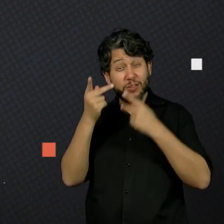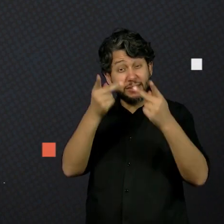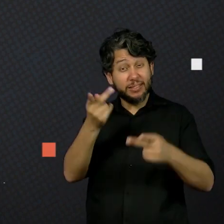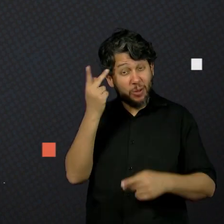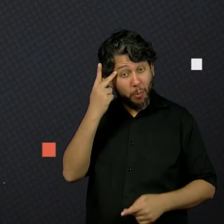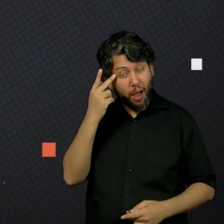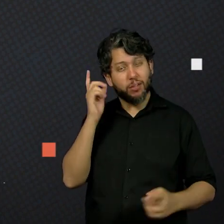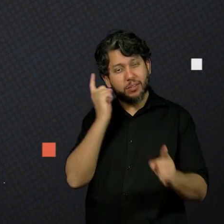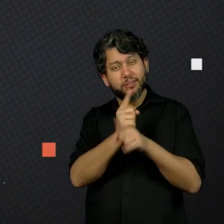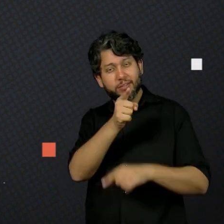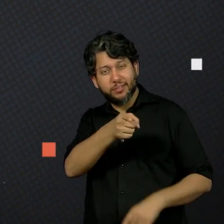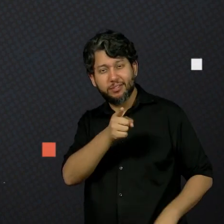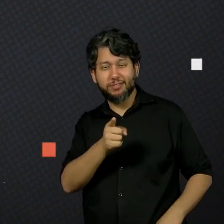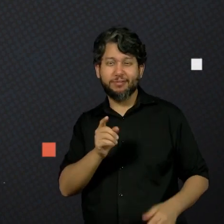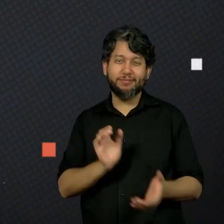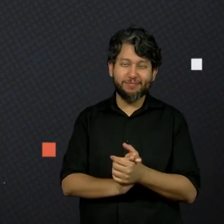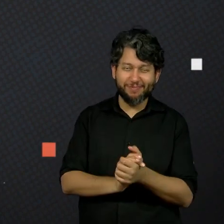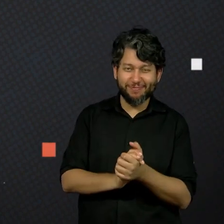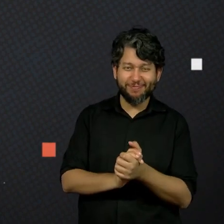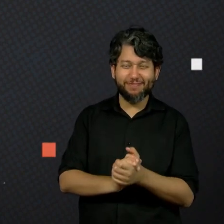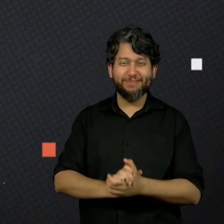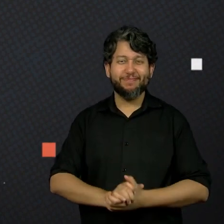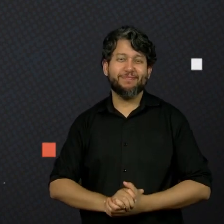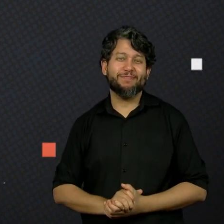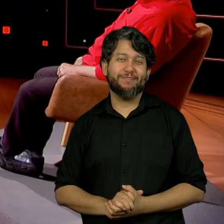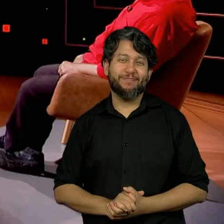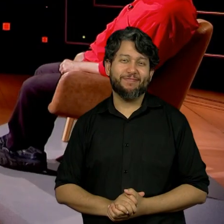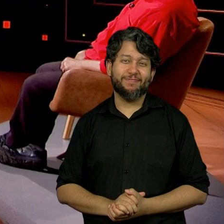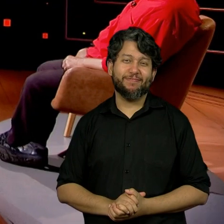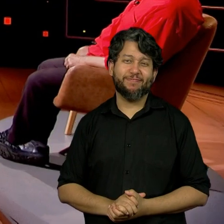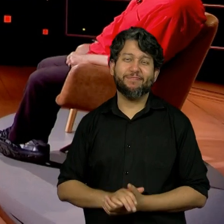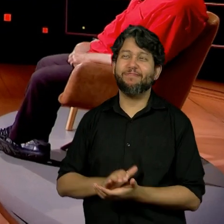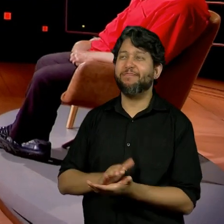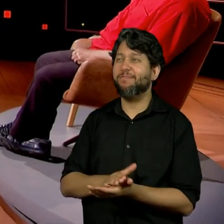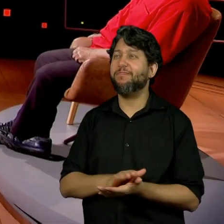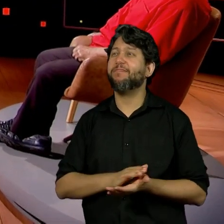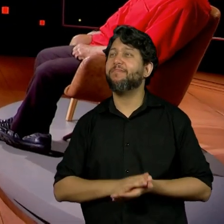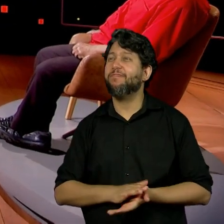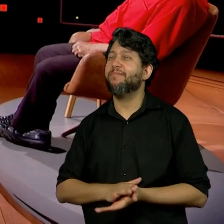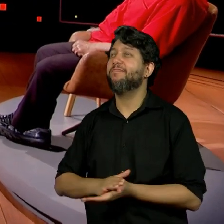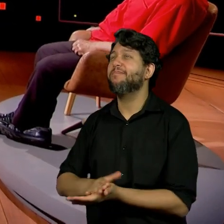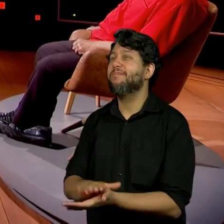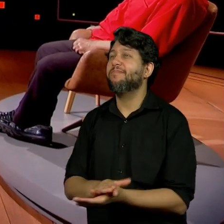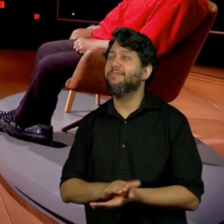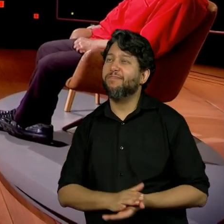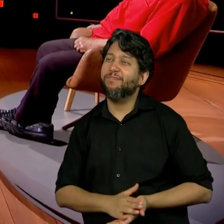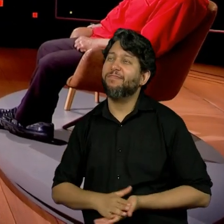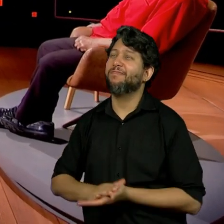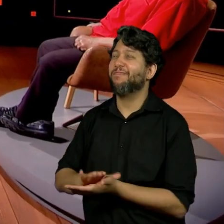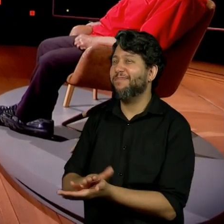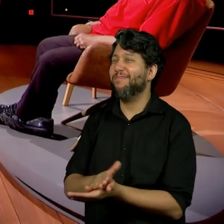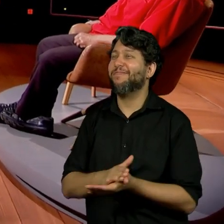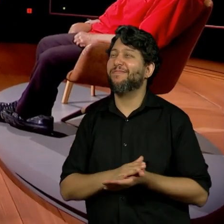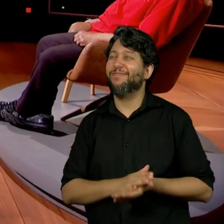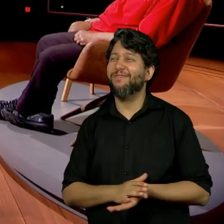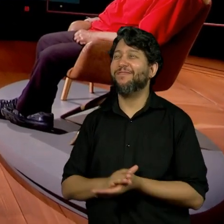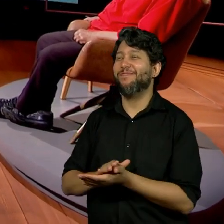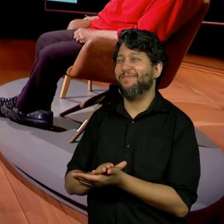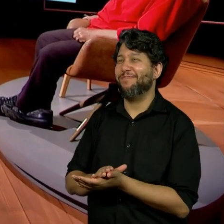Valeu. Meu coração, meu peito agora é só